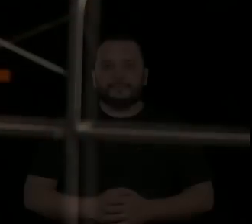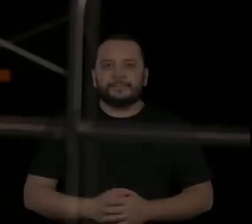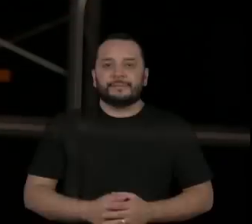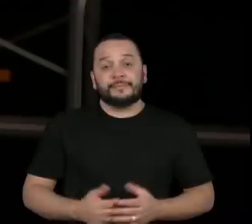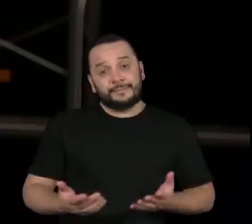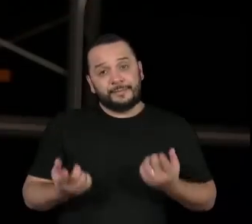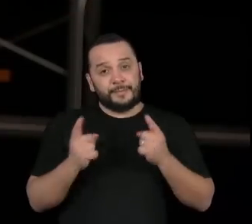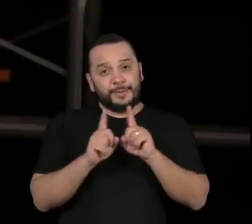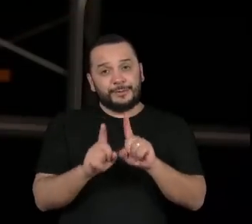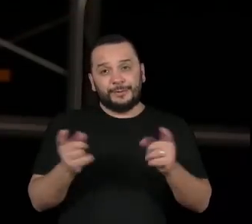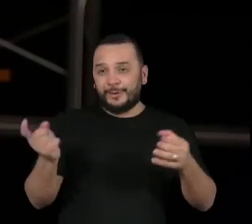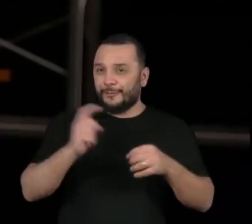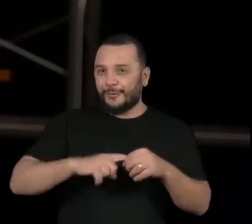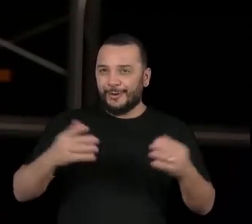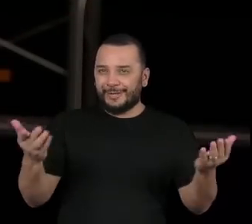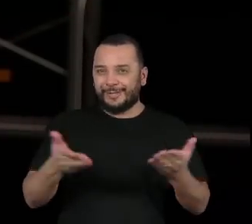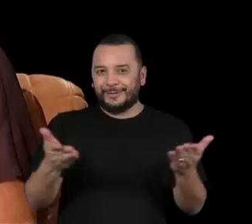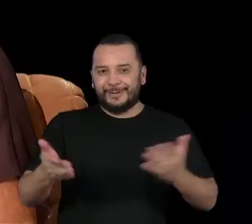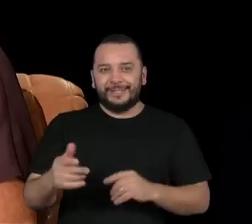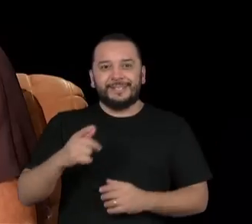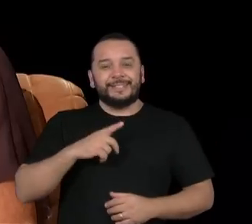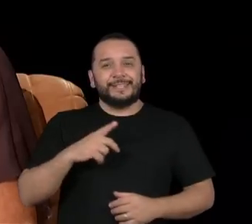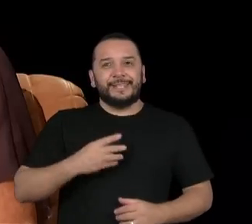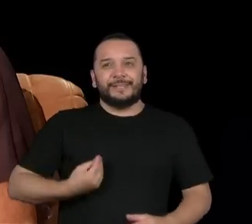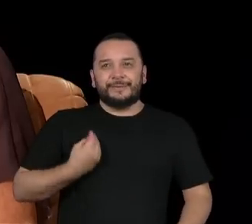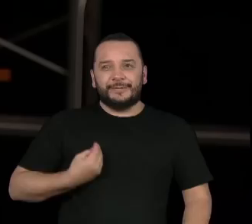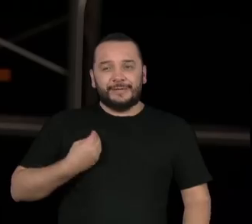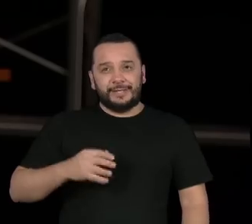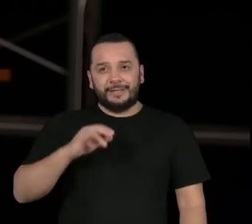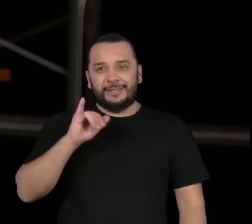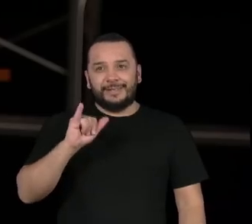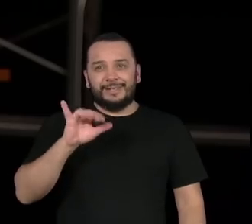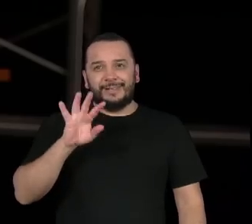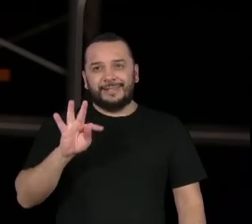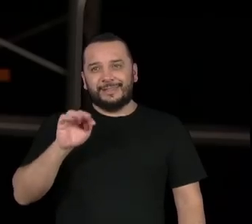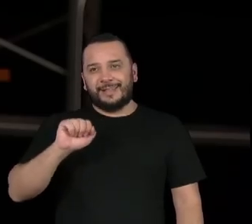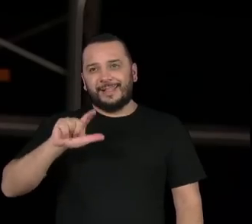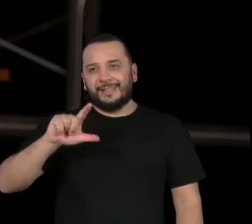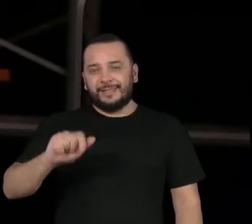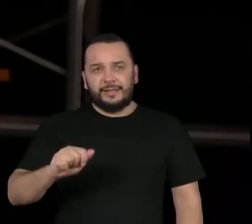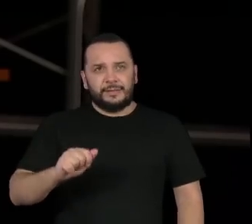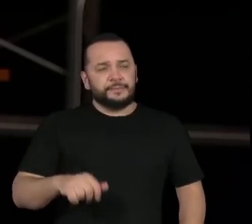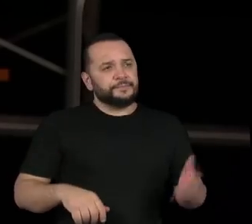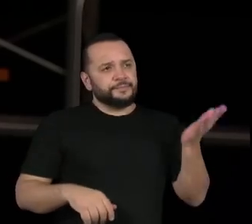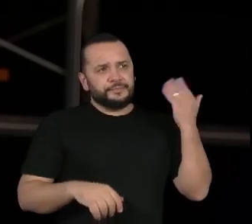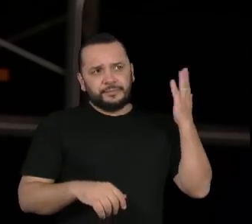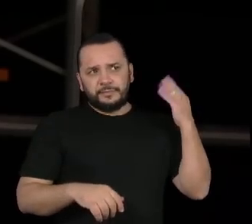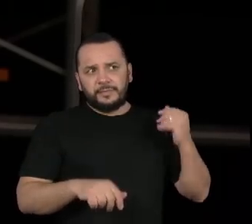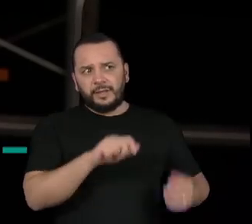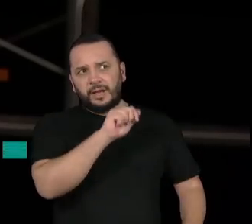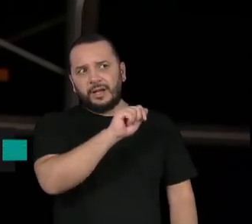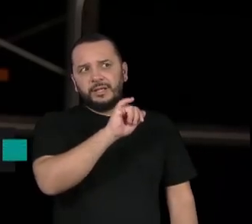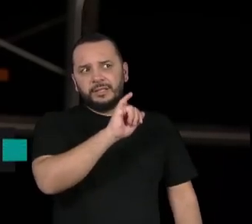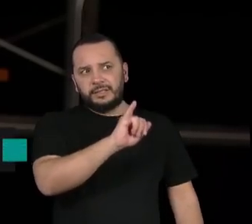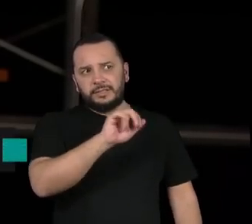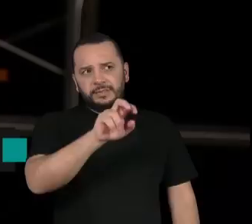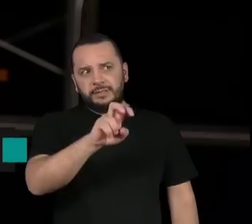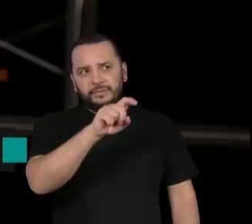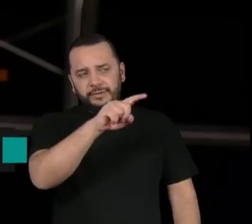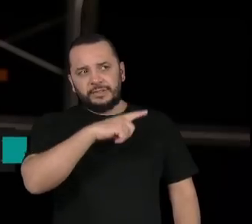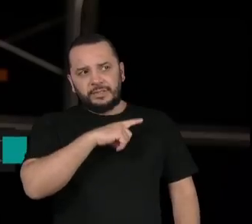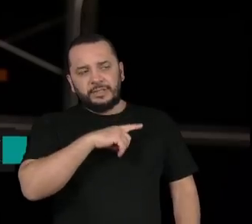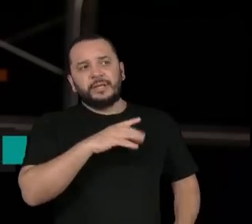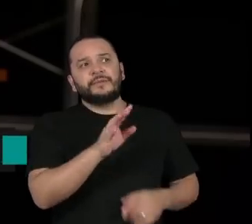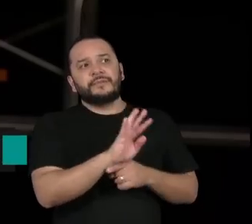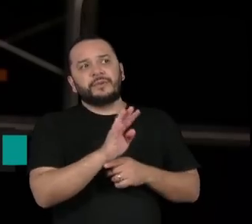O Persona está de volta hoje com Ítala Nandi. Ítala, na época do AI-5, você participou de 3 filmes, Os